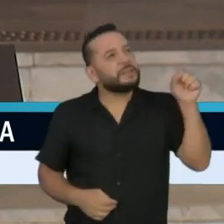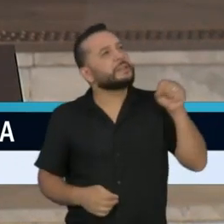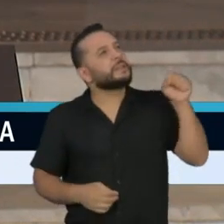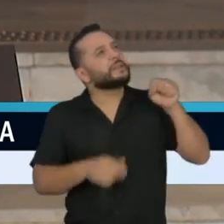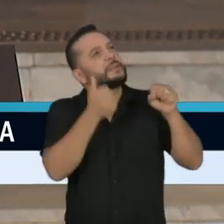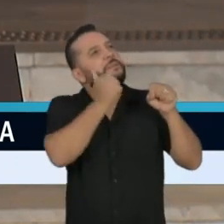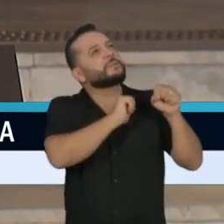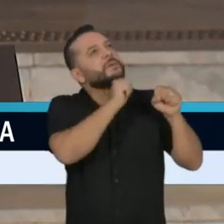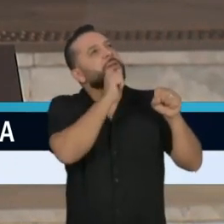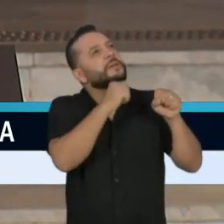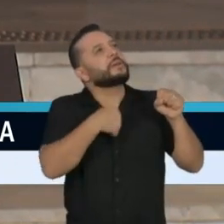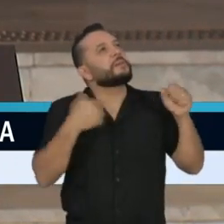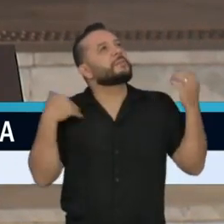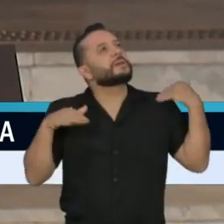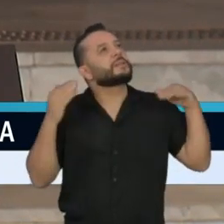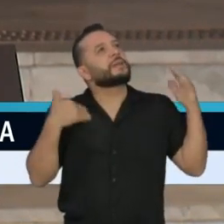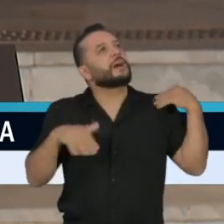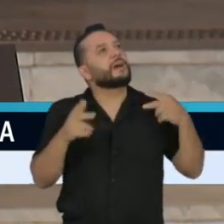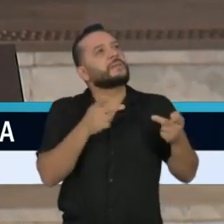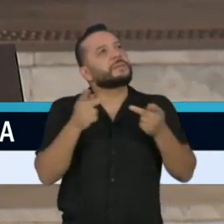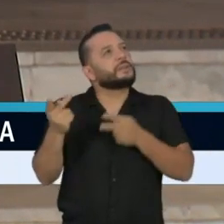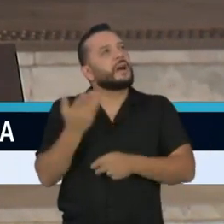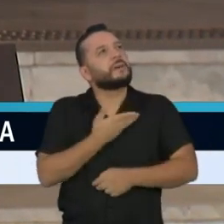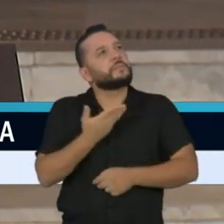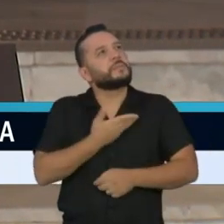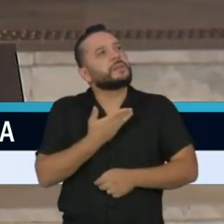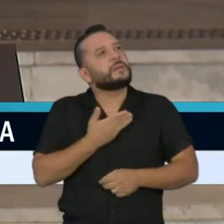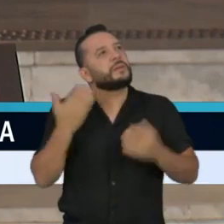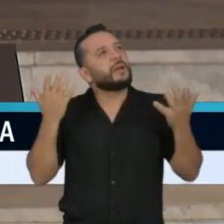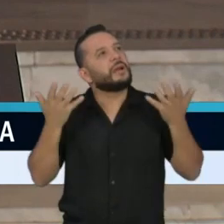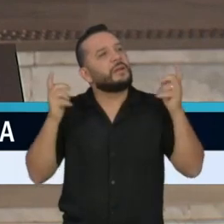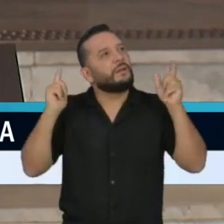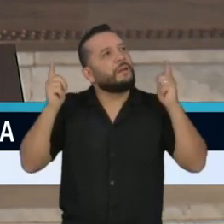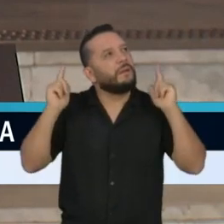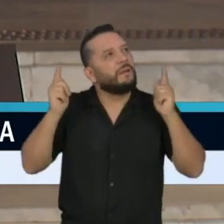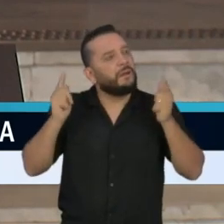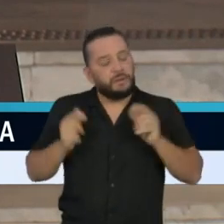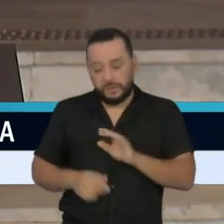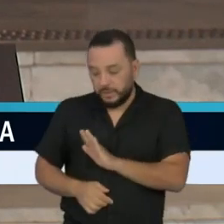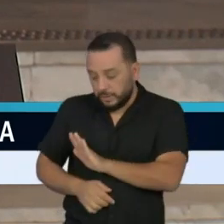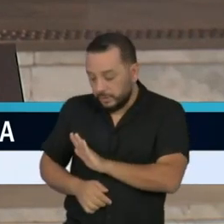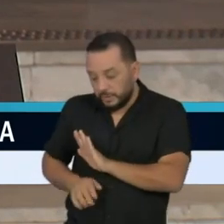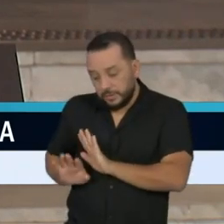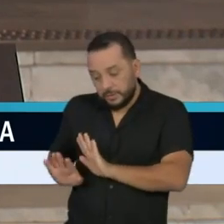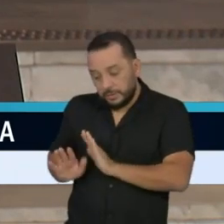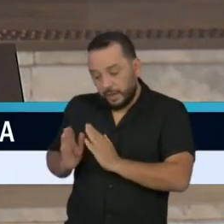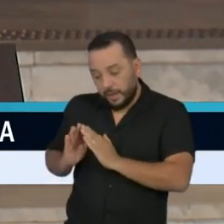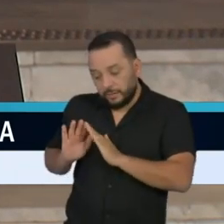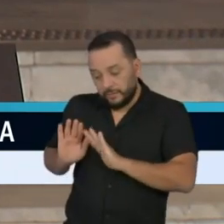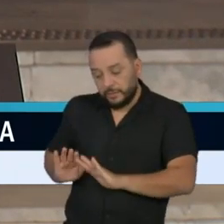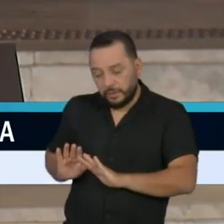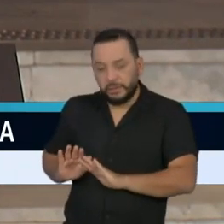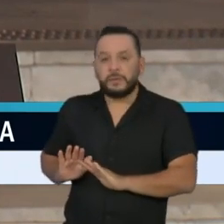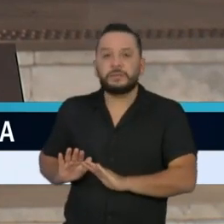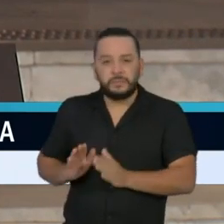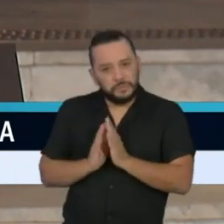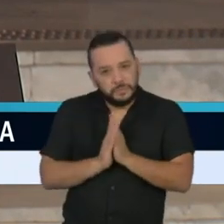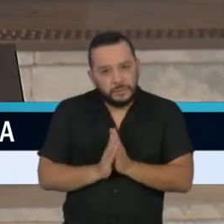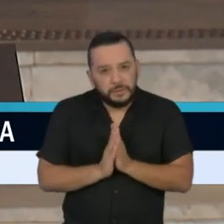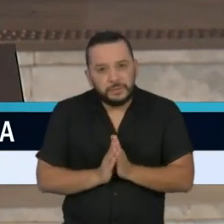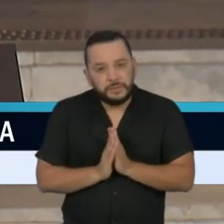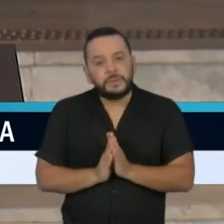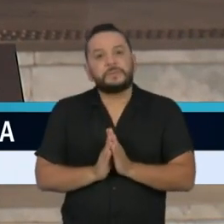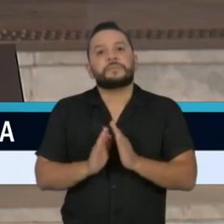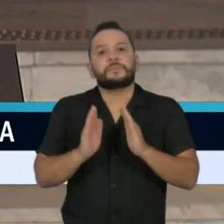casa do amigo. Mas, neste momento, mais uma vez reafirmando, quero aqui reafirmar que